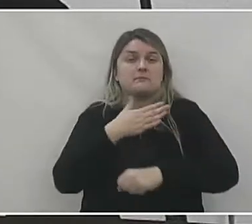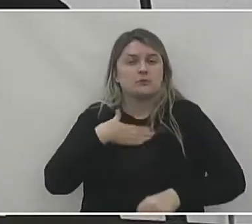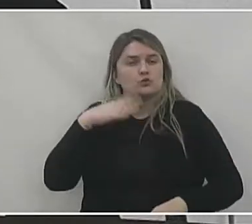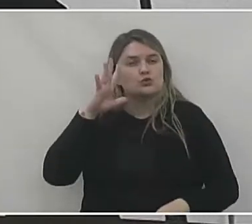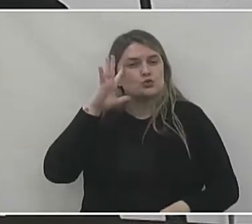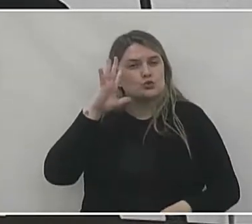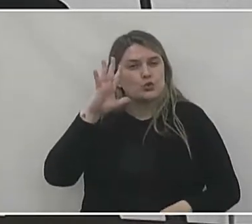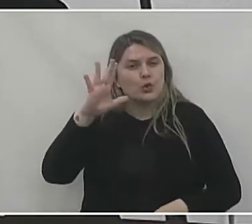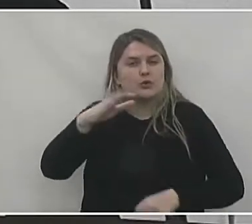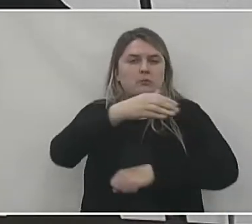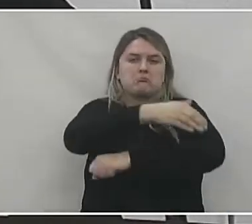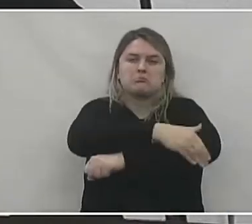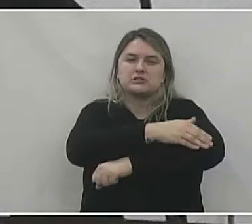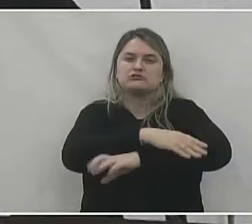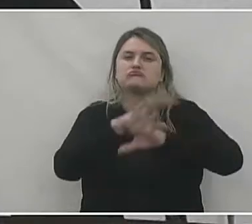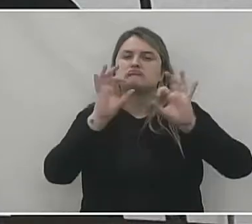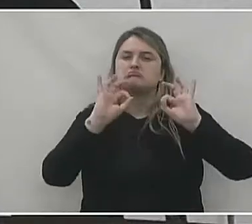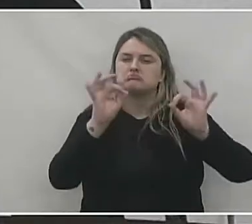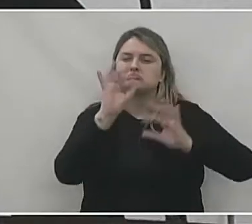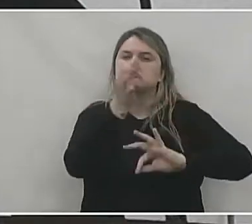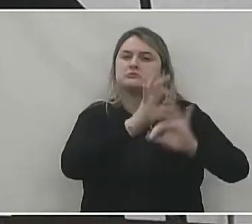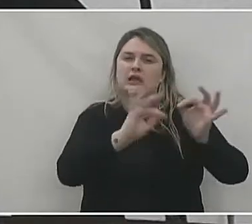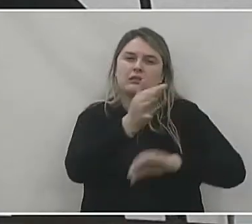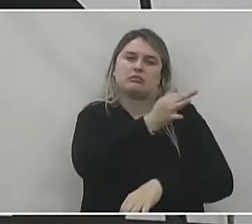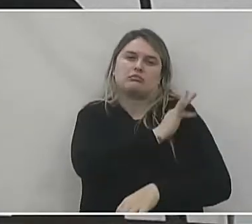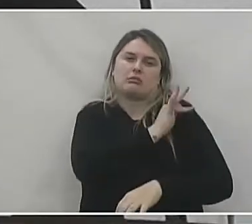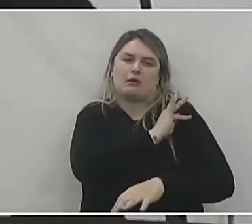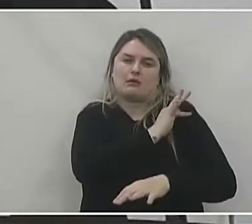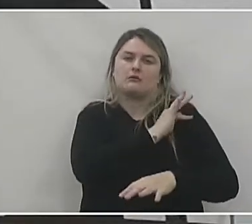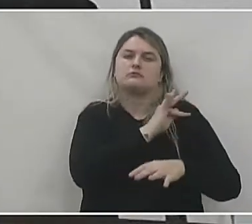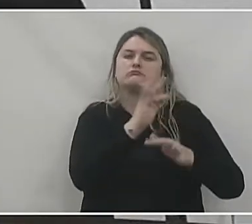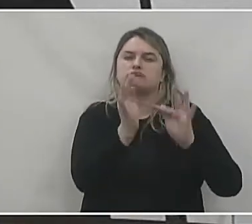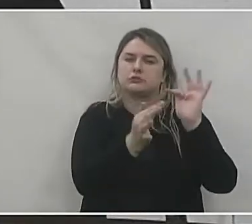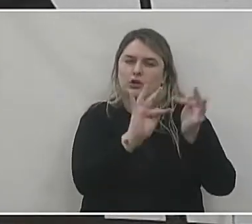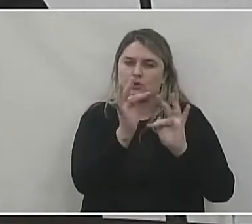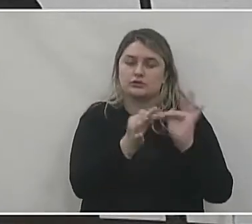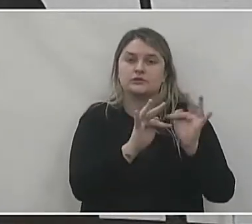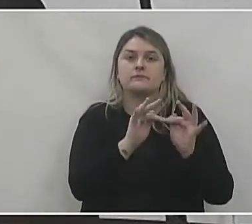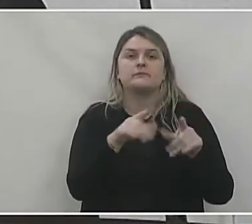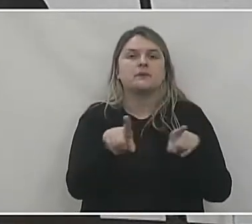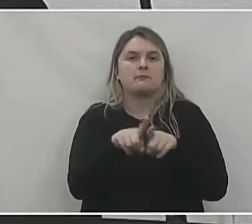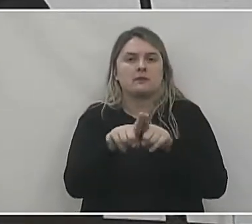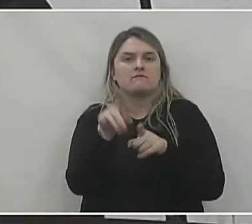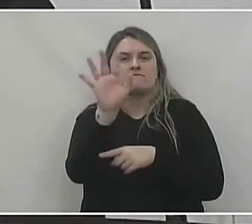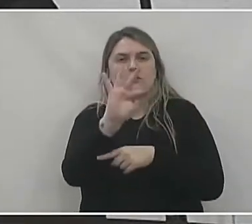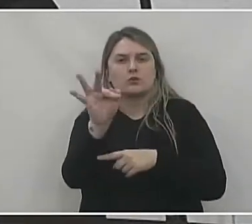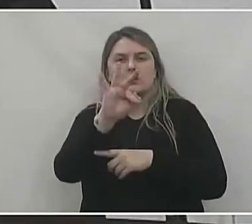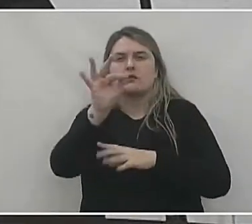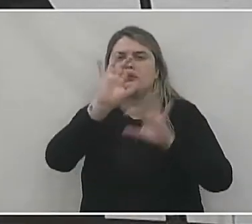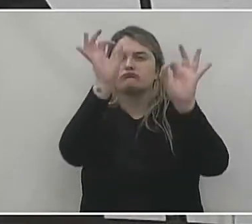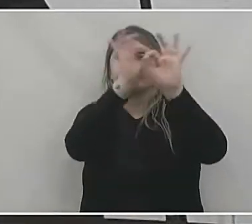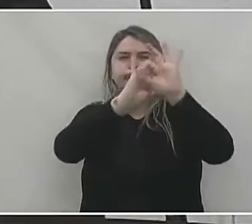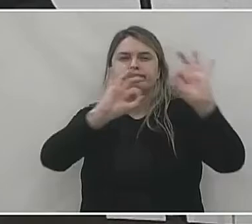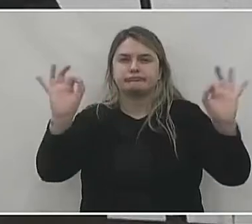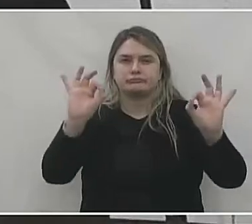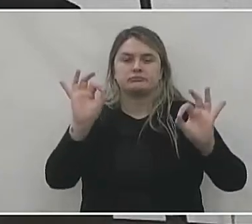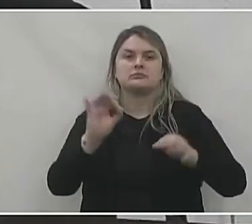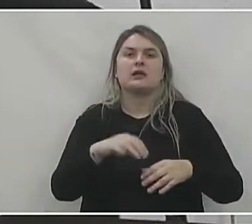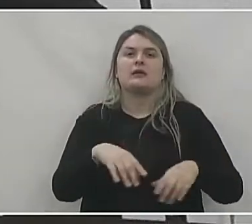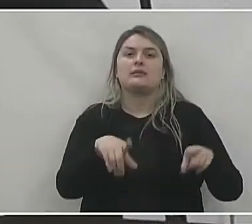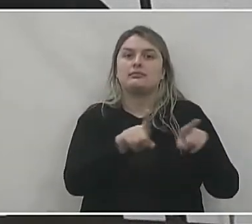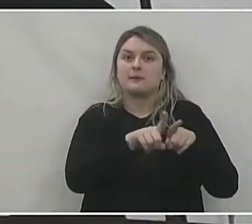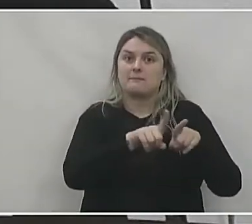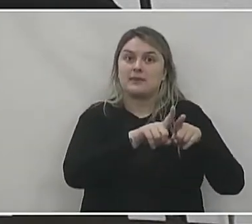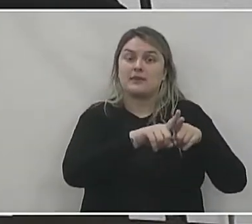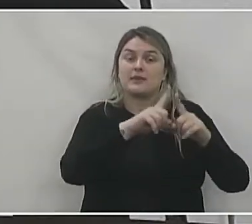com aquela praça moderna, com a Unespar reformadinha, com a nossa matriz ali